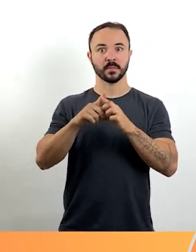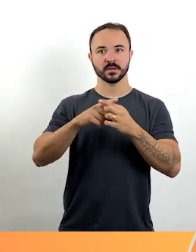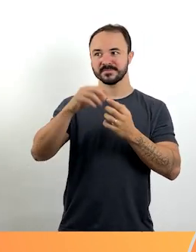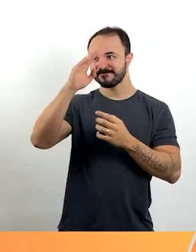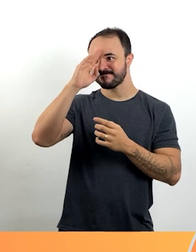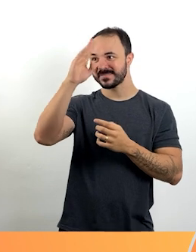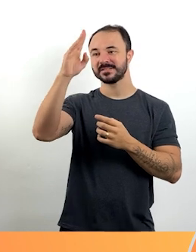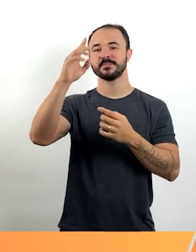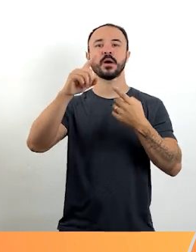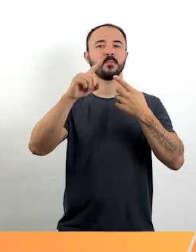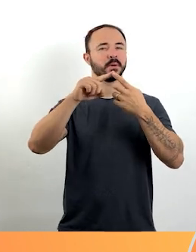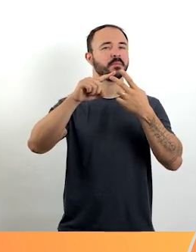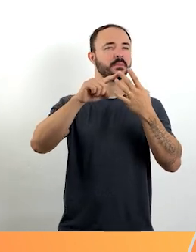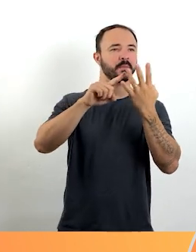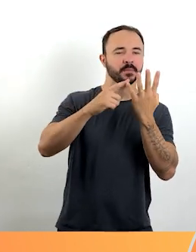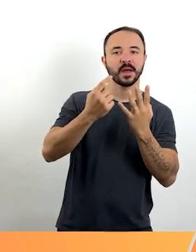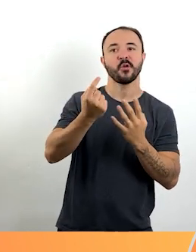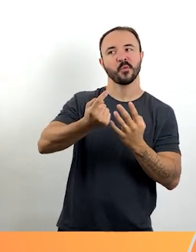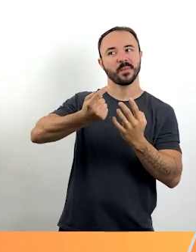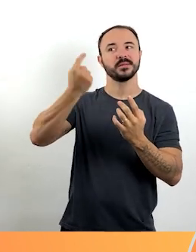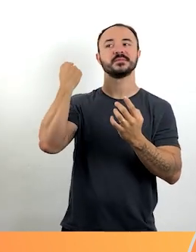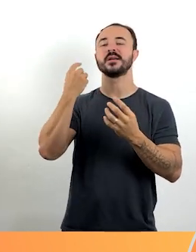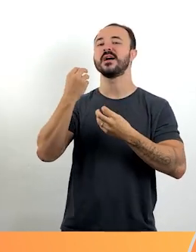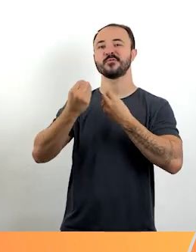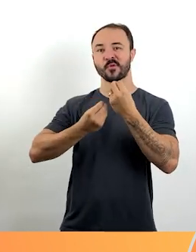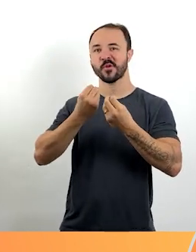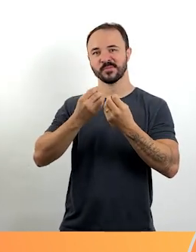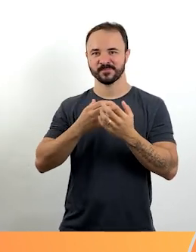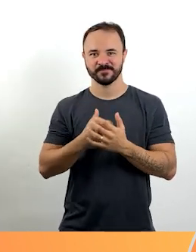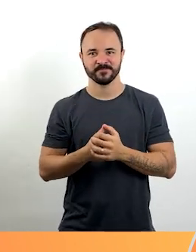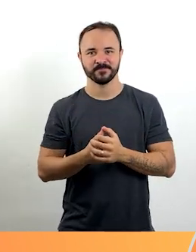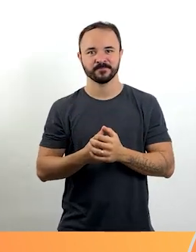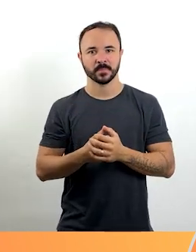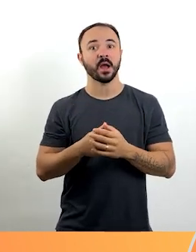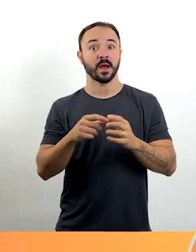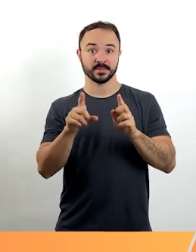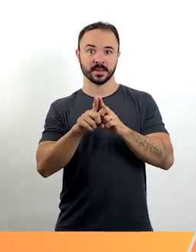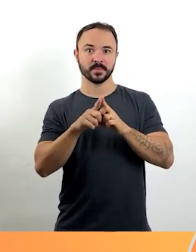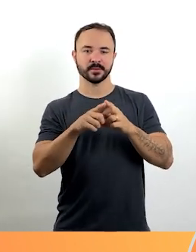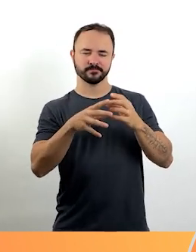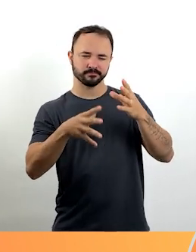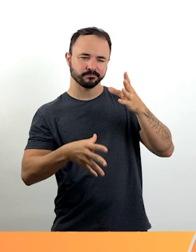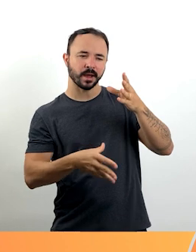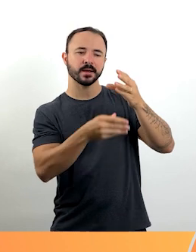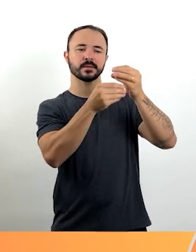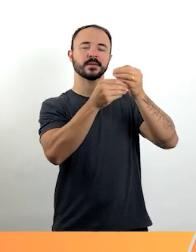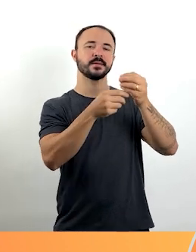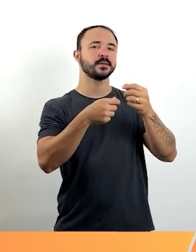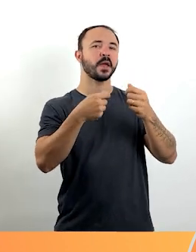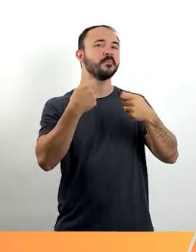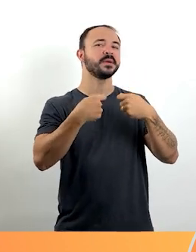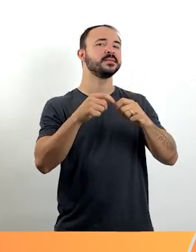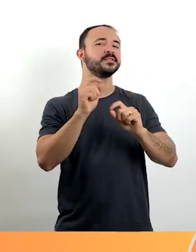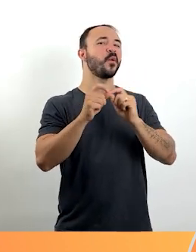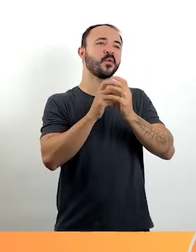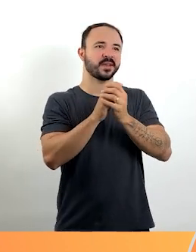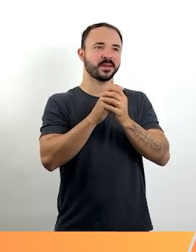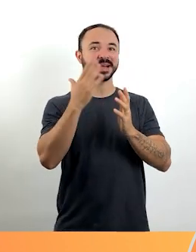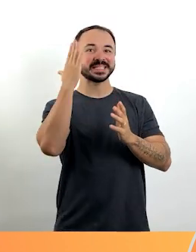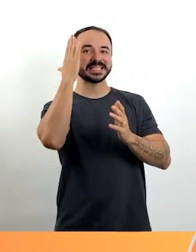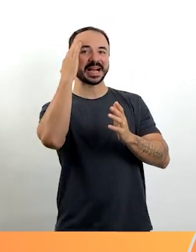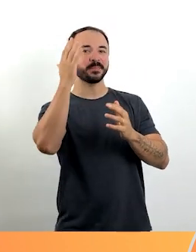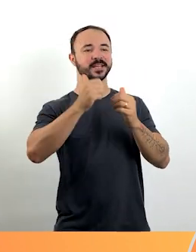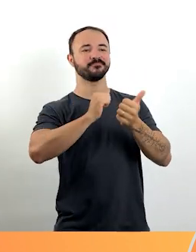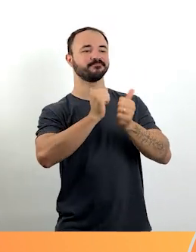início dessa modalidade, bem como apresentar quais são aqueles implementos necessários a essa prática, ok?